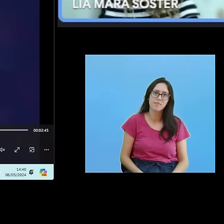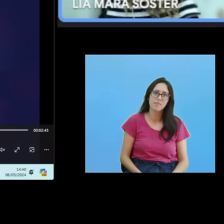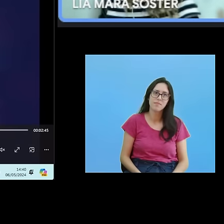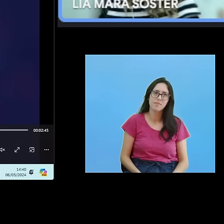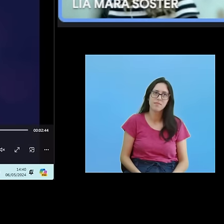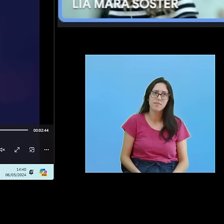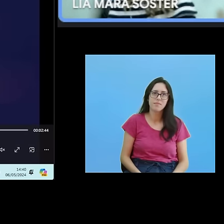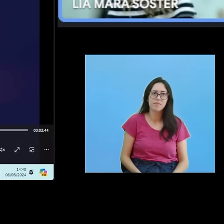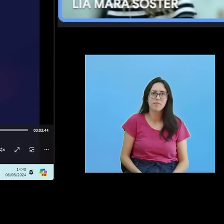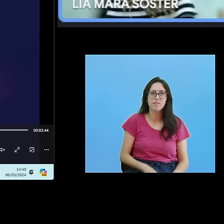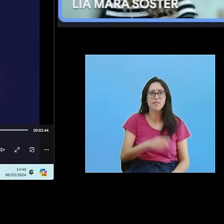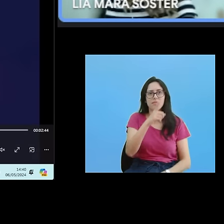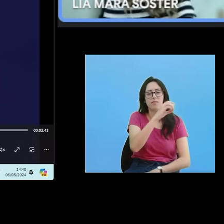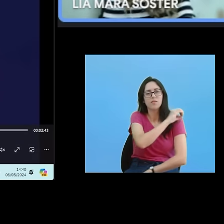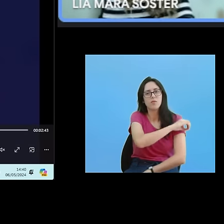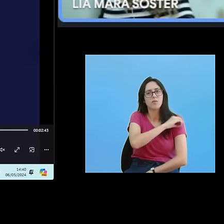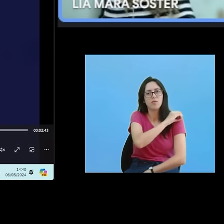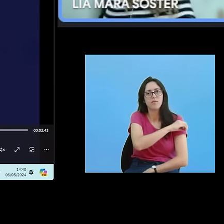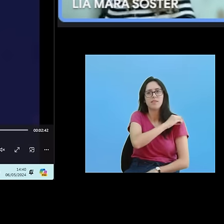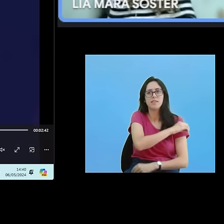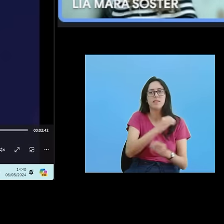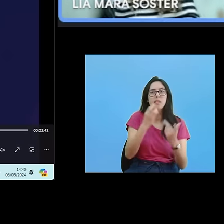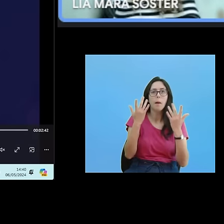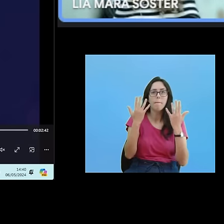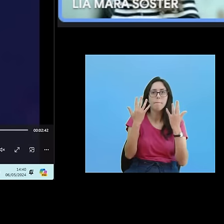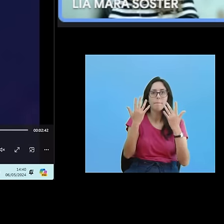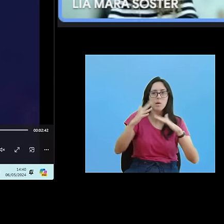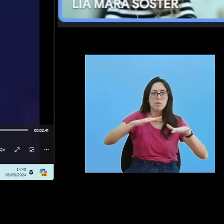Então, a oficina se chamou Mãos em Movimento.